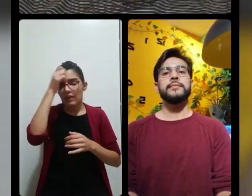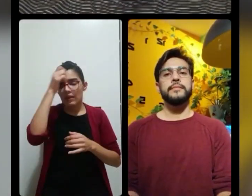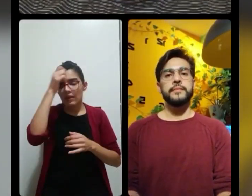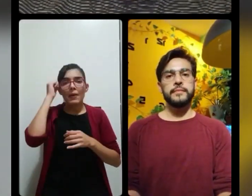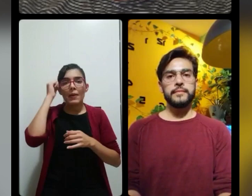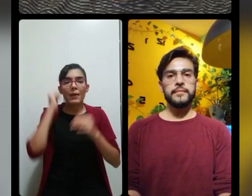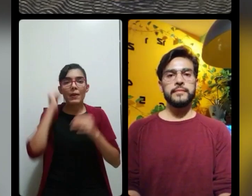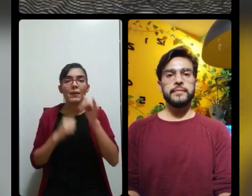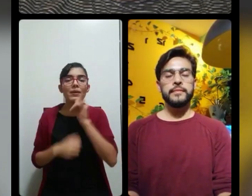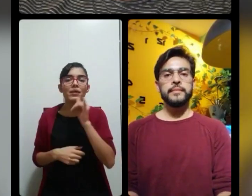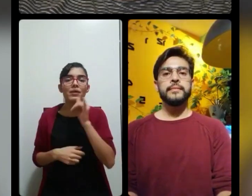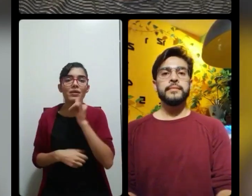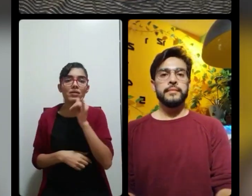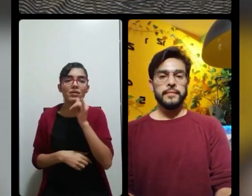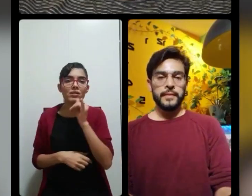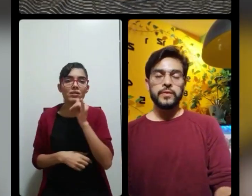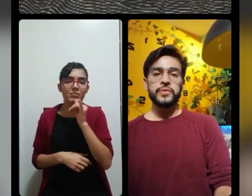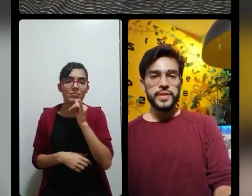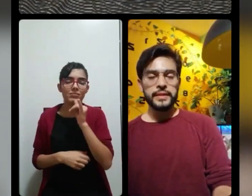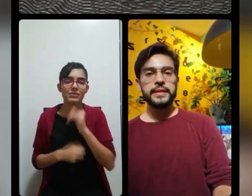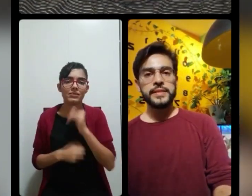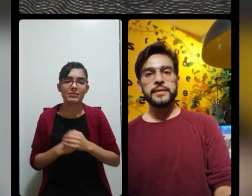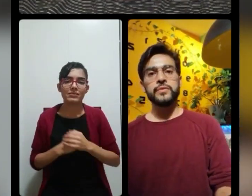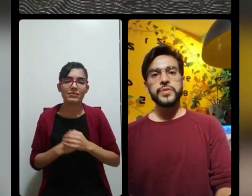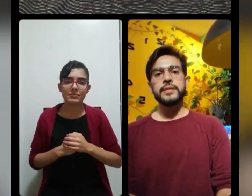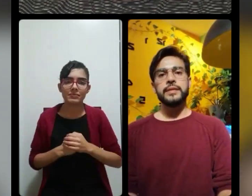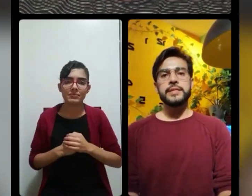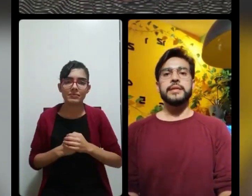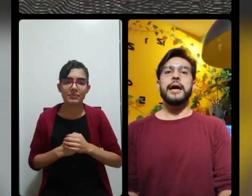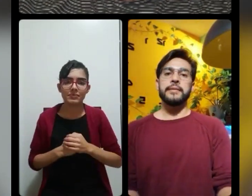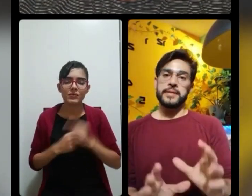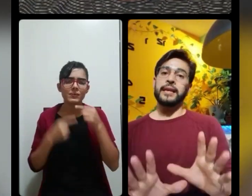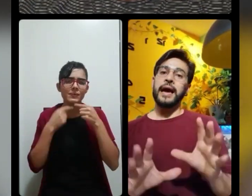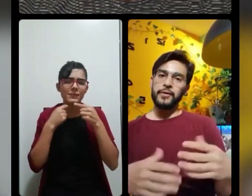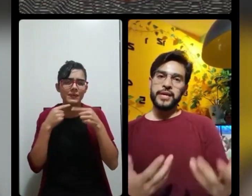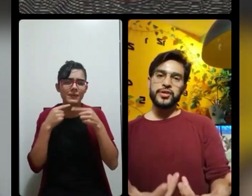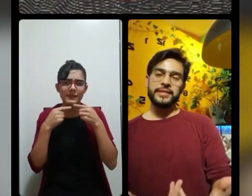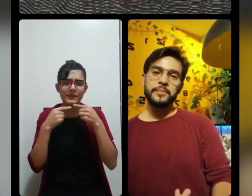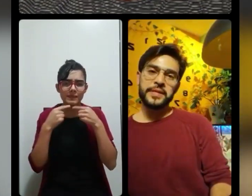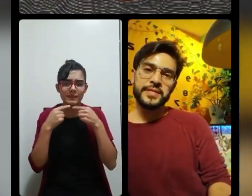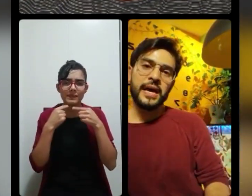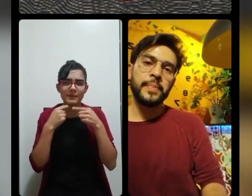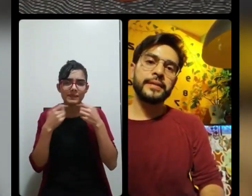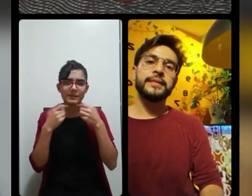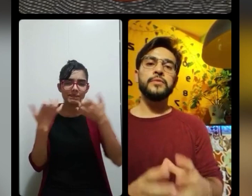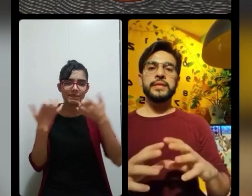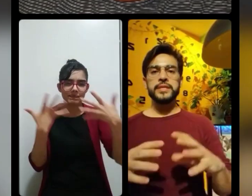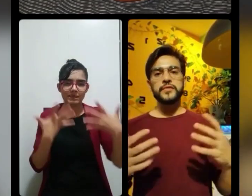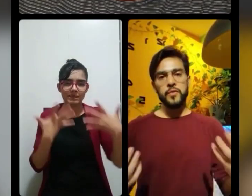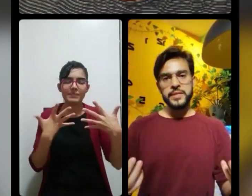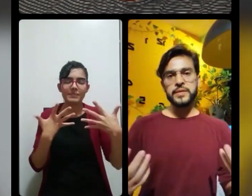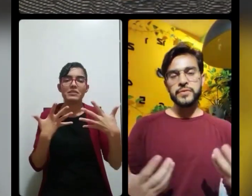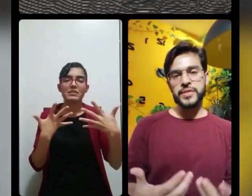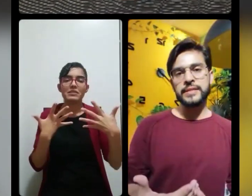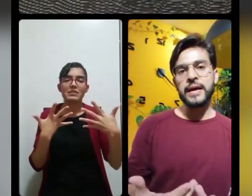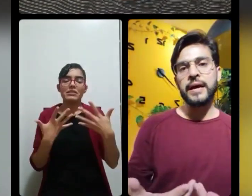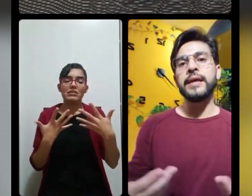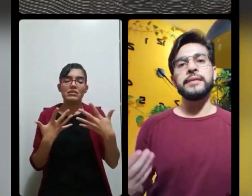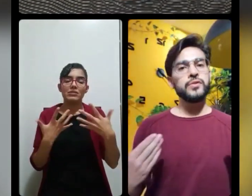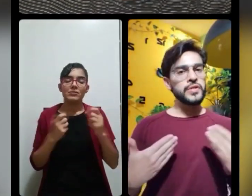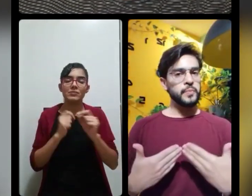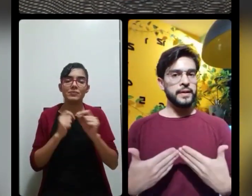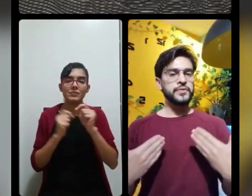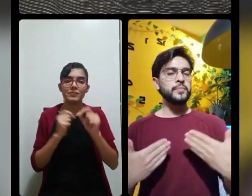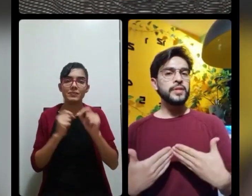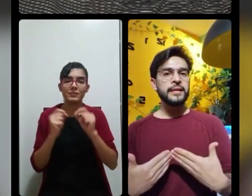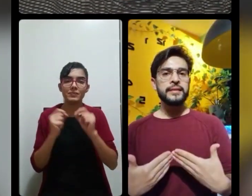sinais também? Com certeza, com certeza. Claro que a gente tem que pensar a partir de uma transformação que se dá